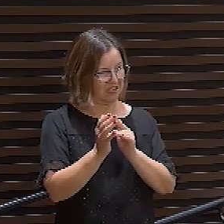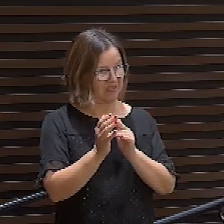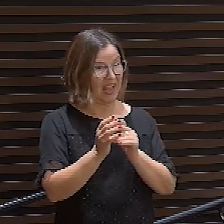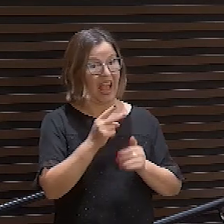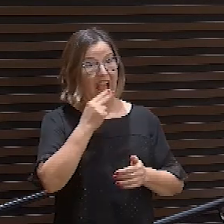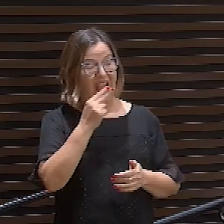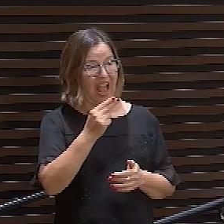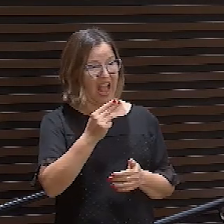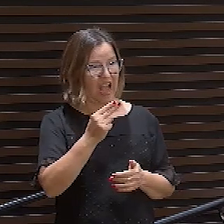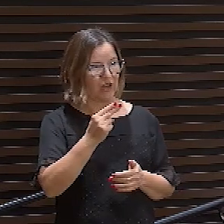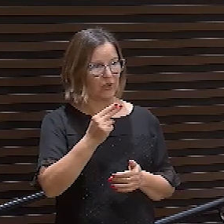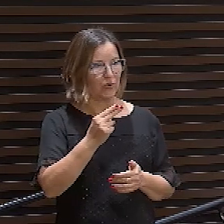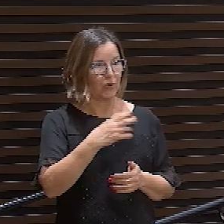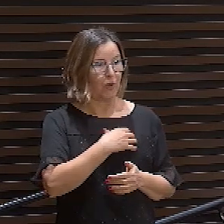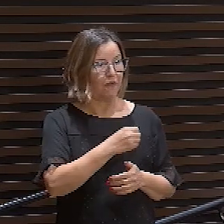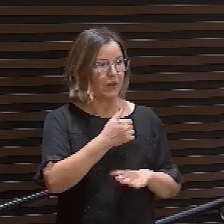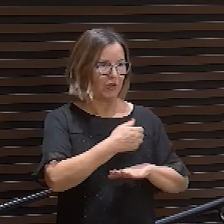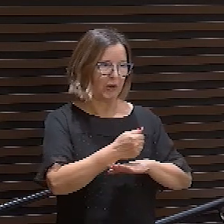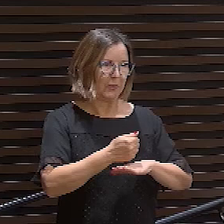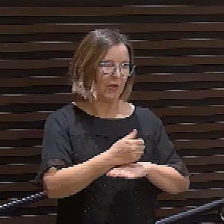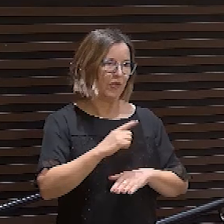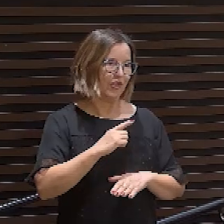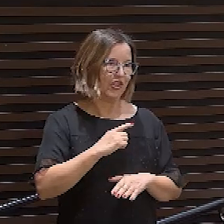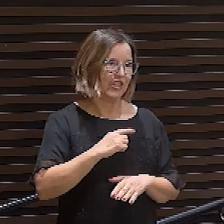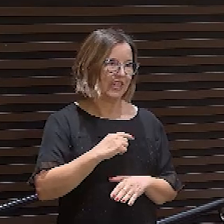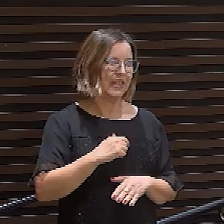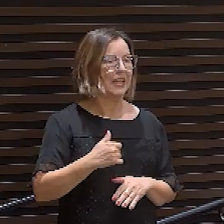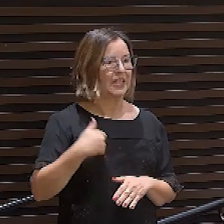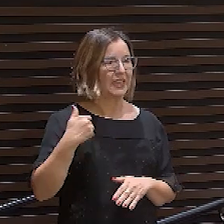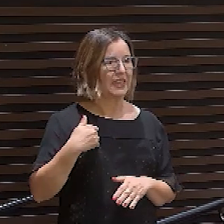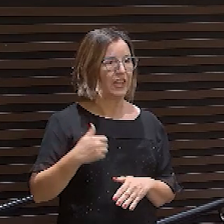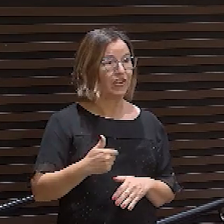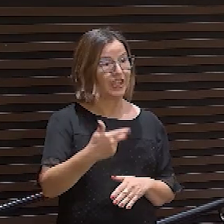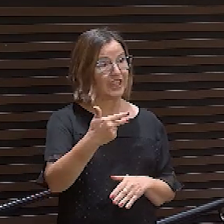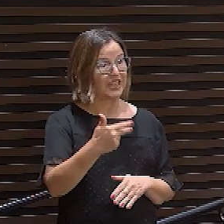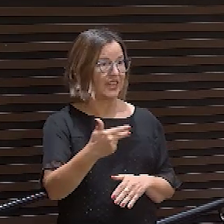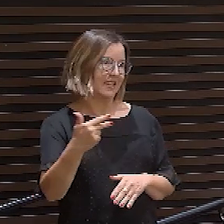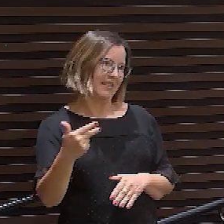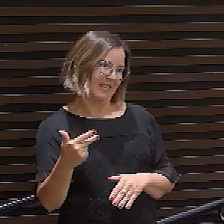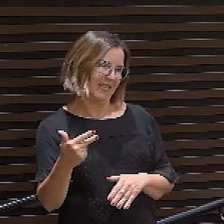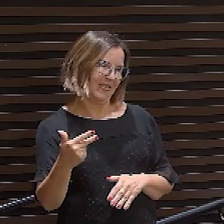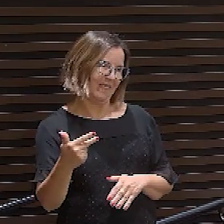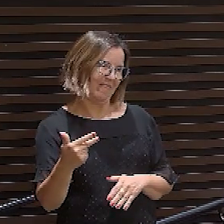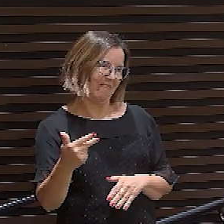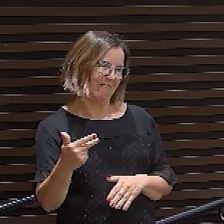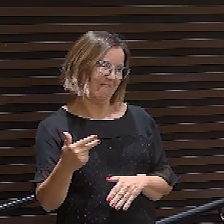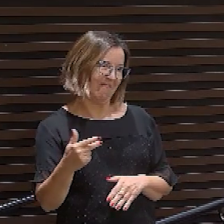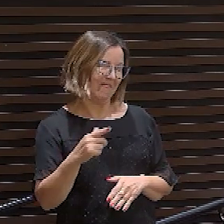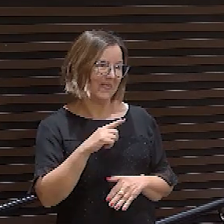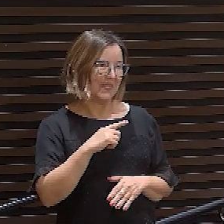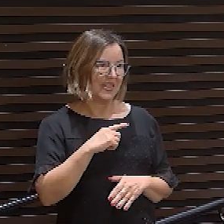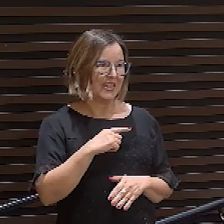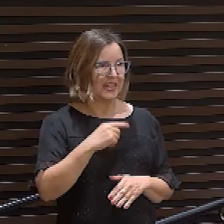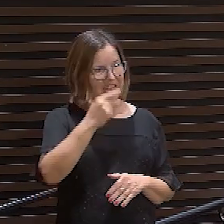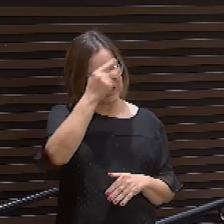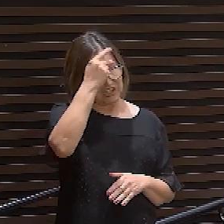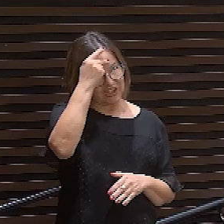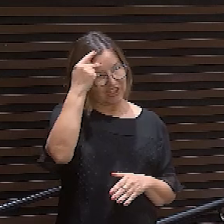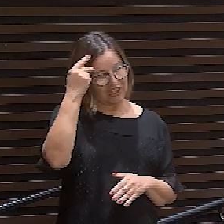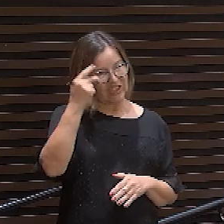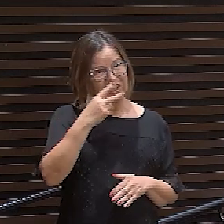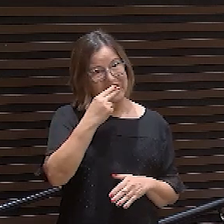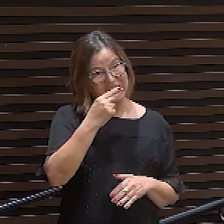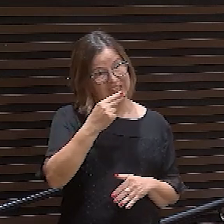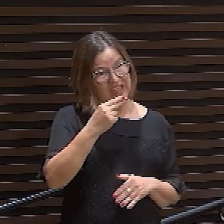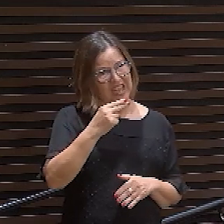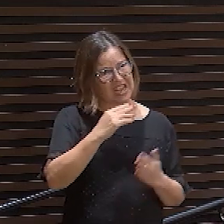se submete a esse sacrifício. Alguns acham 30, outros põem 21 e tem gente que põe até 17. Eu